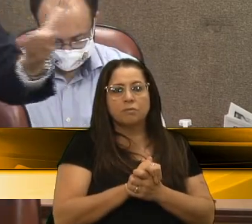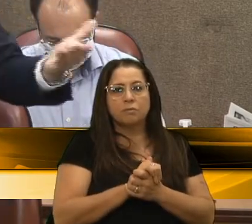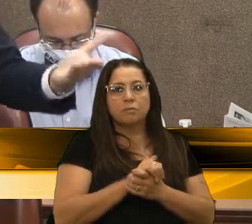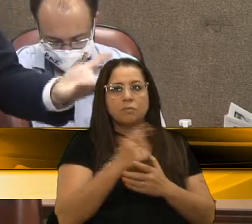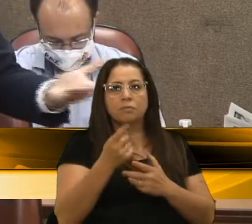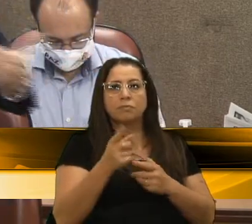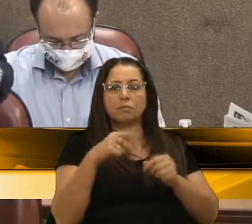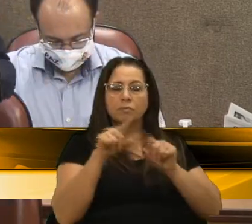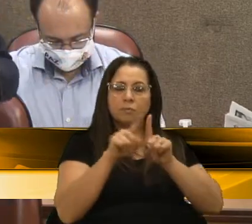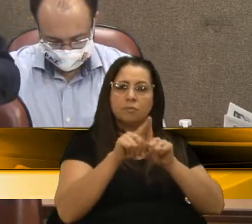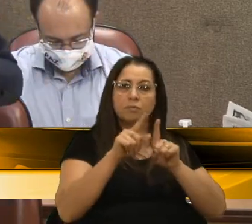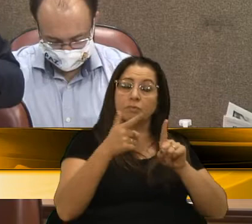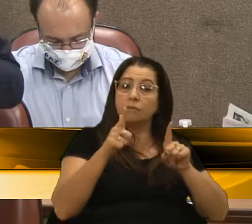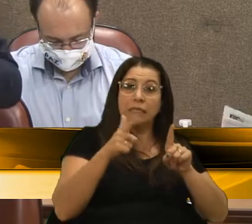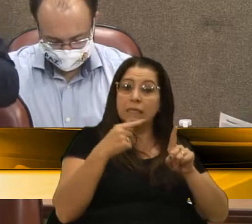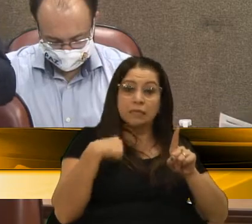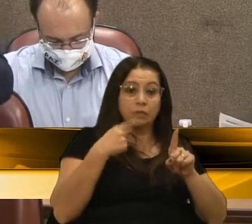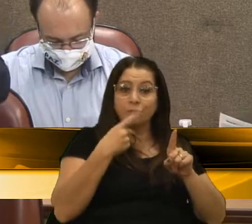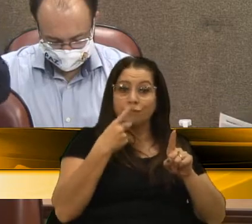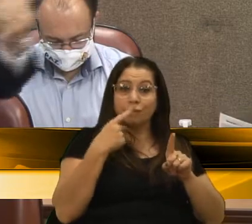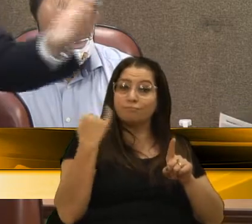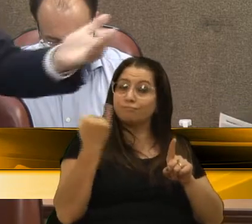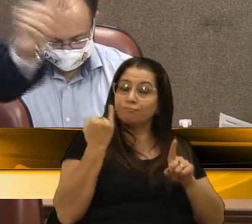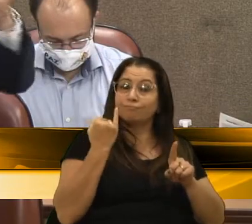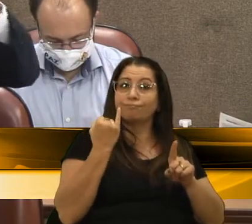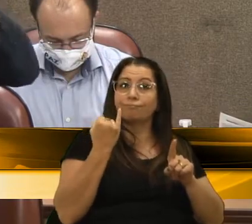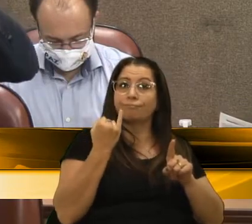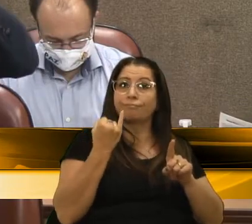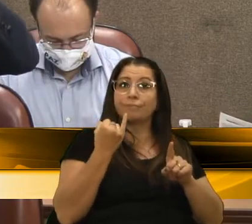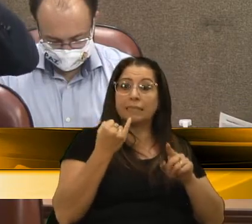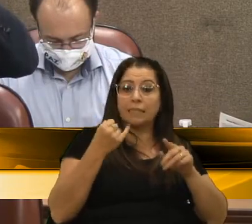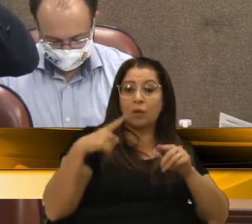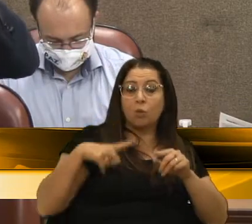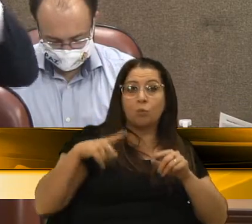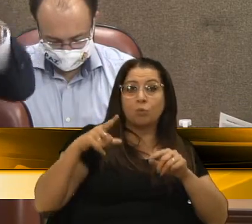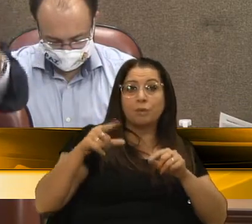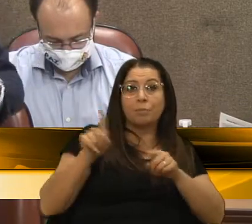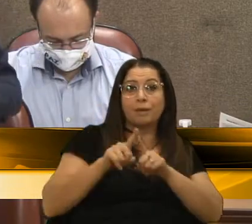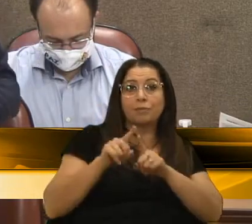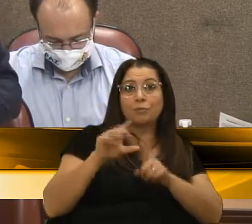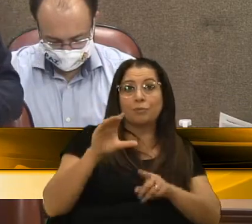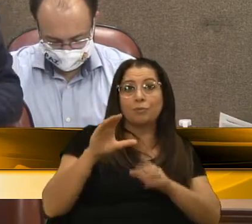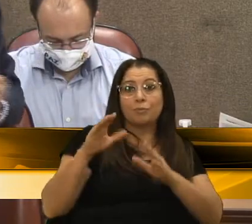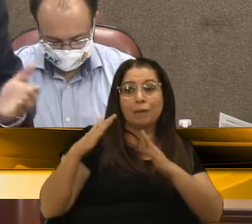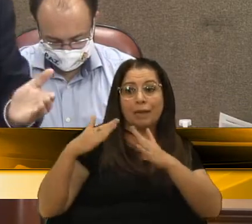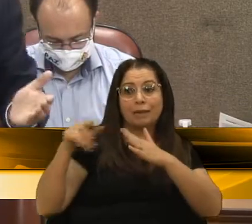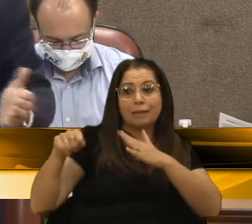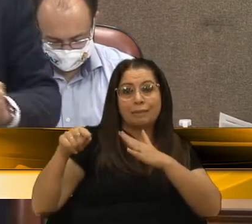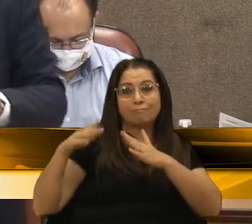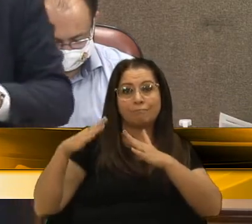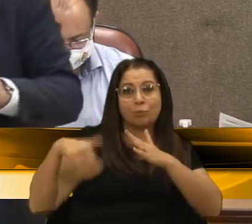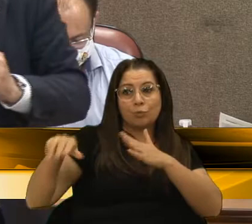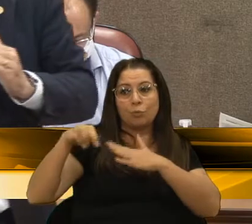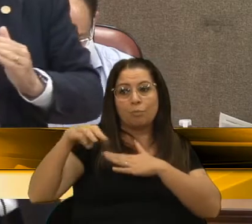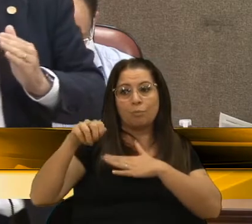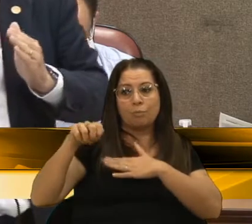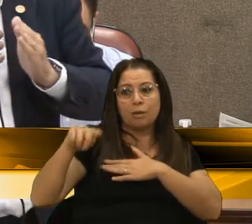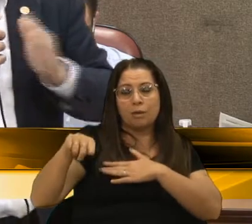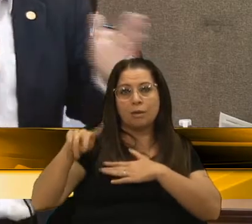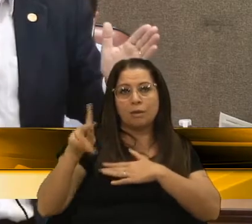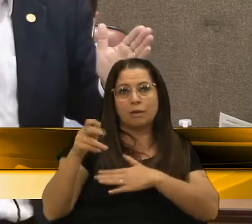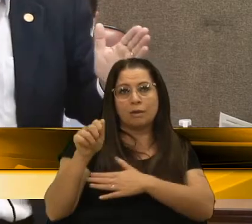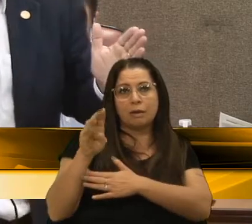E um deles que eu pauto de extrema importância, que é o caso Manha Bosco, nobres pares. Eu não tenho mais